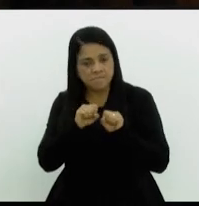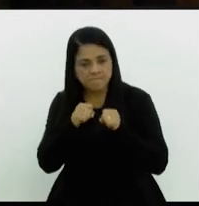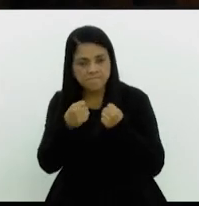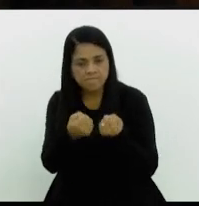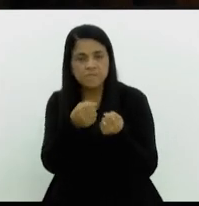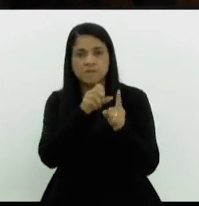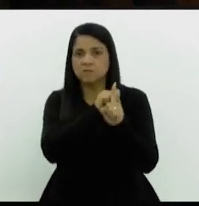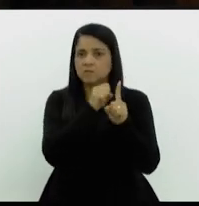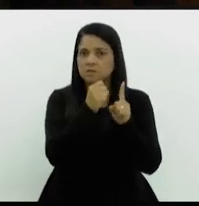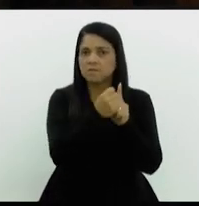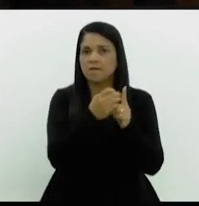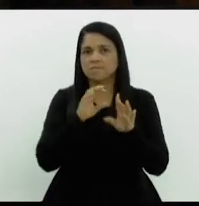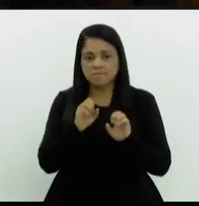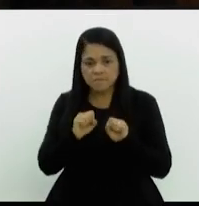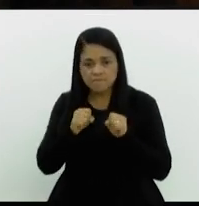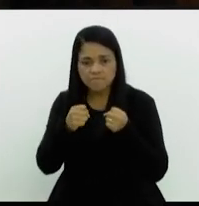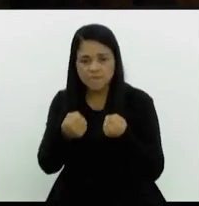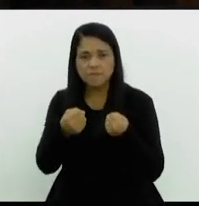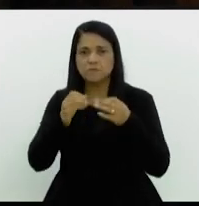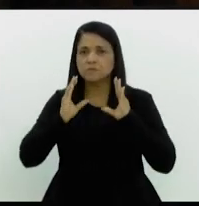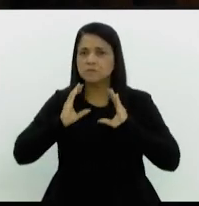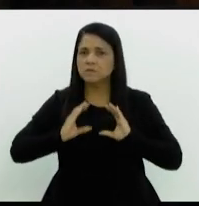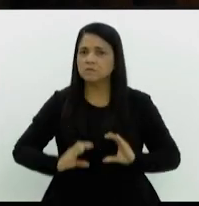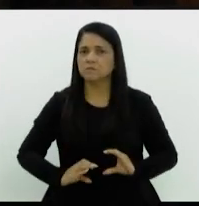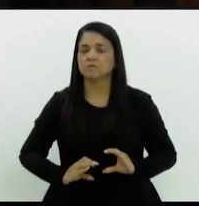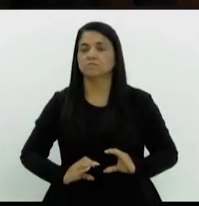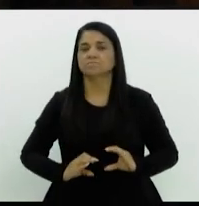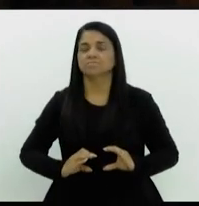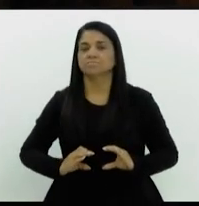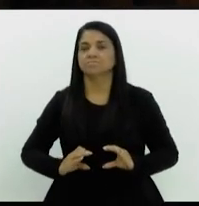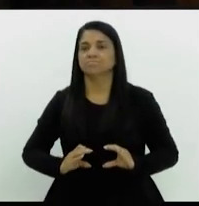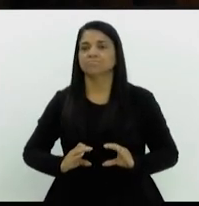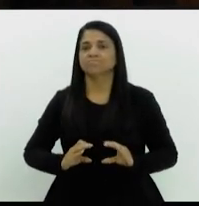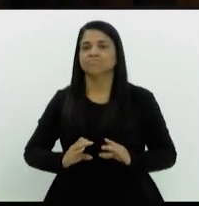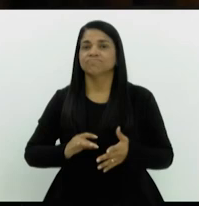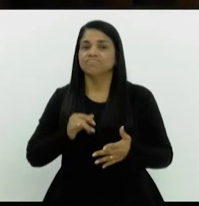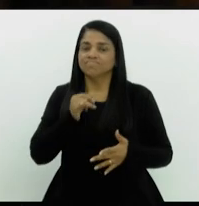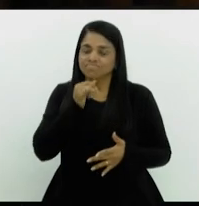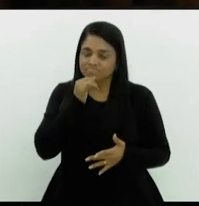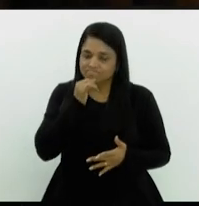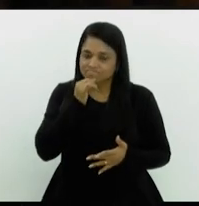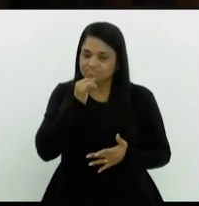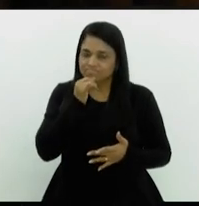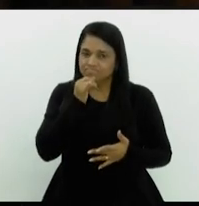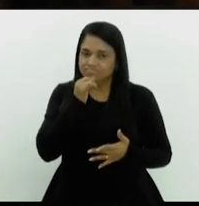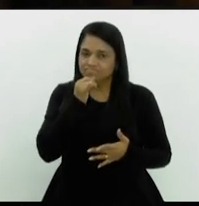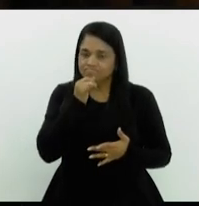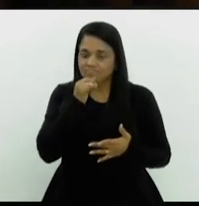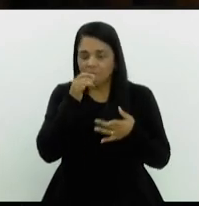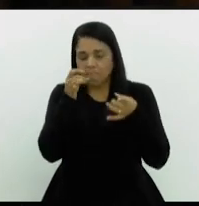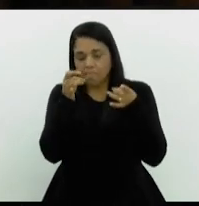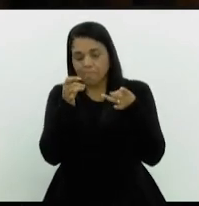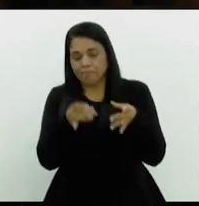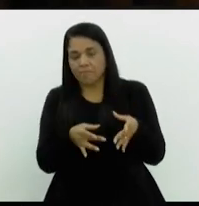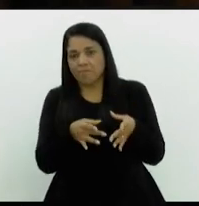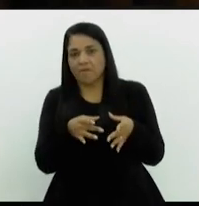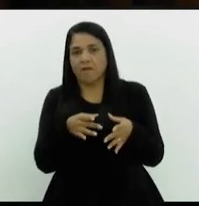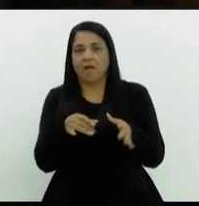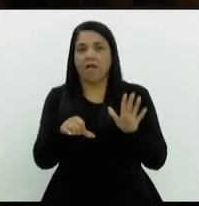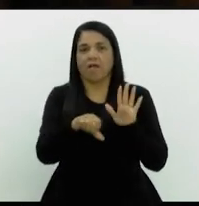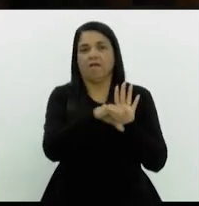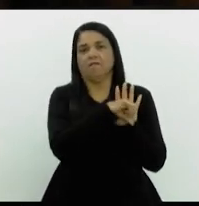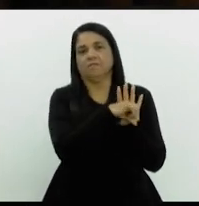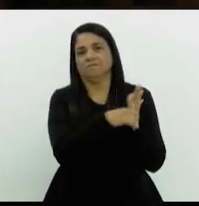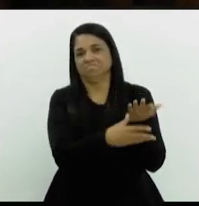e o cidadão, que, infelizmente, está entregue à mercê da criminalidade. A partir do